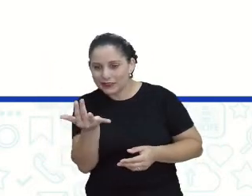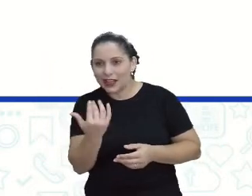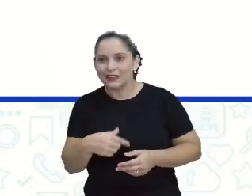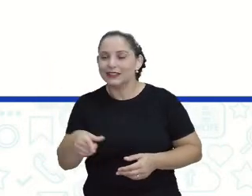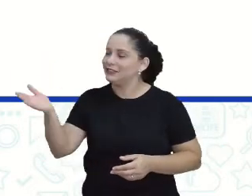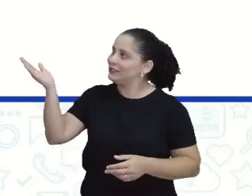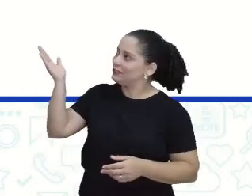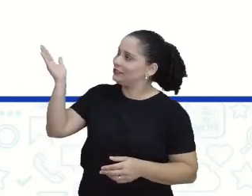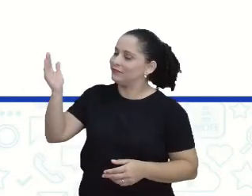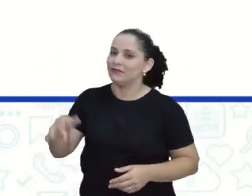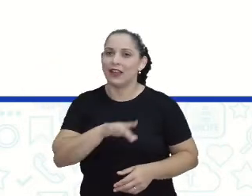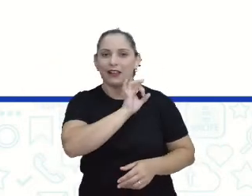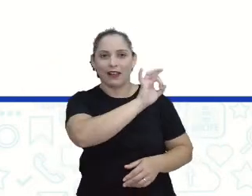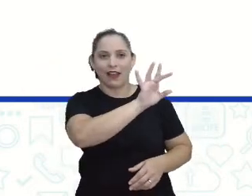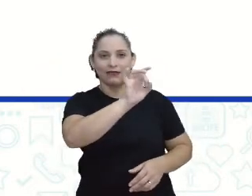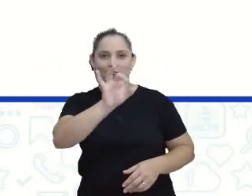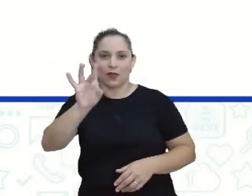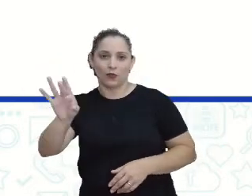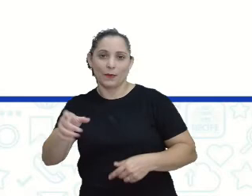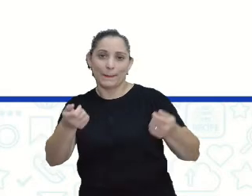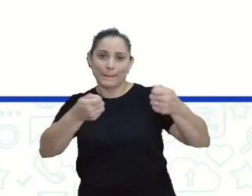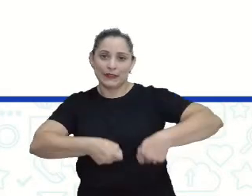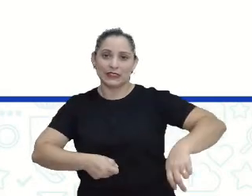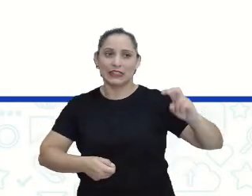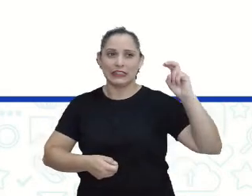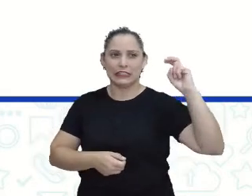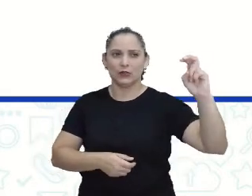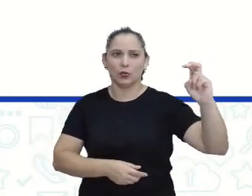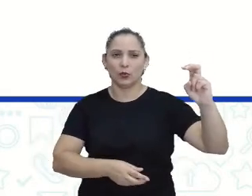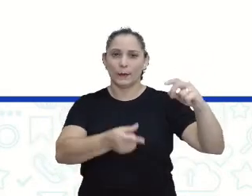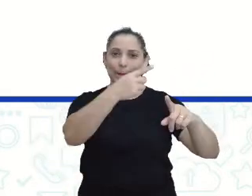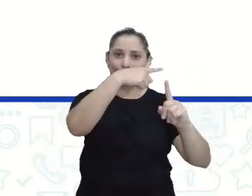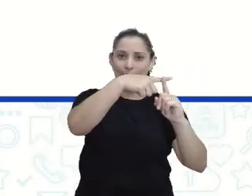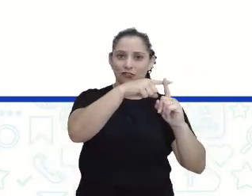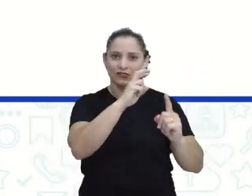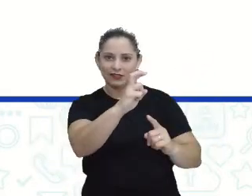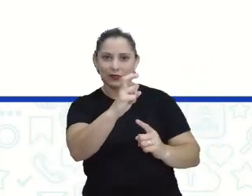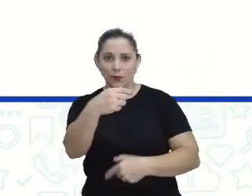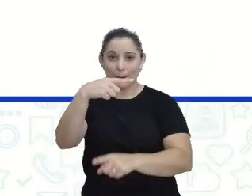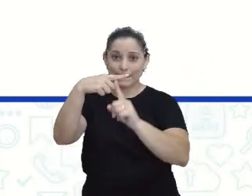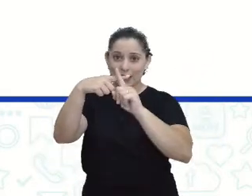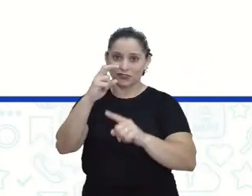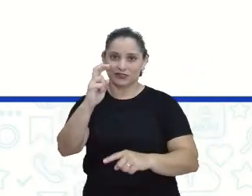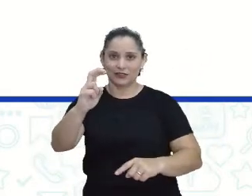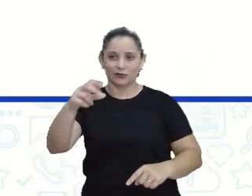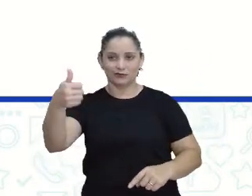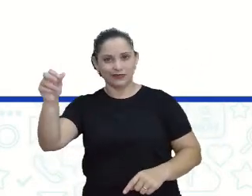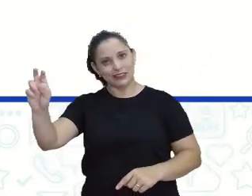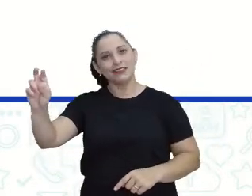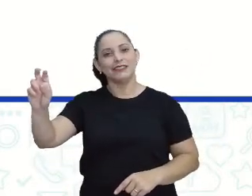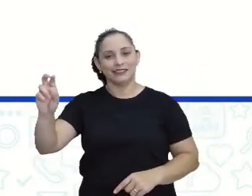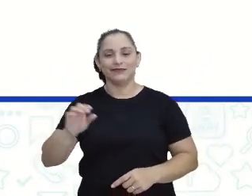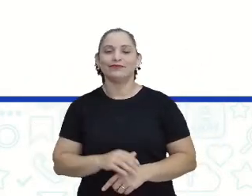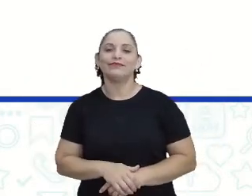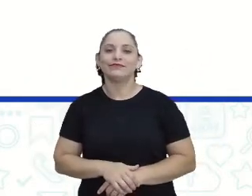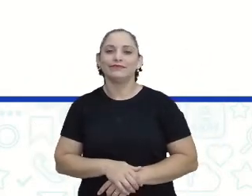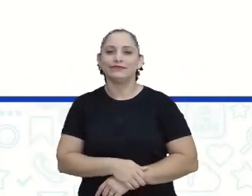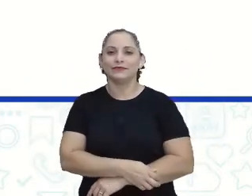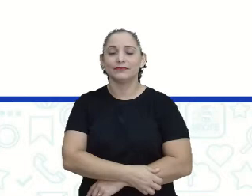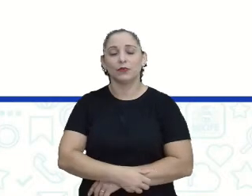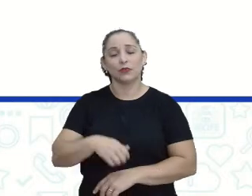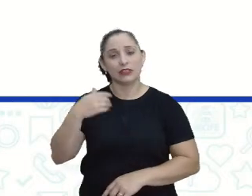que cada um daqueles valores ali precisa ser 5, né? 5 mais 5 mais 5, 15, certo? Então, isso é uma